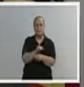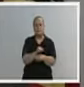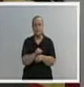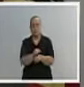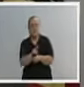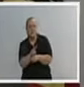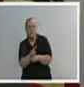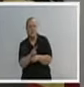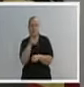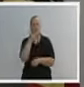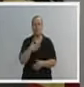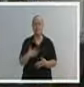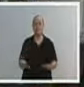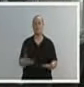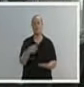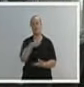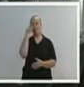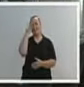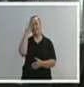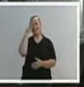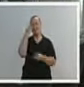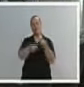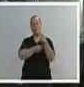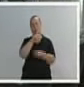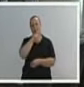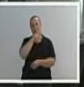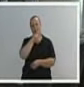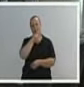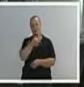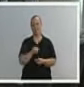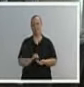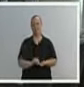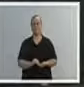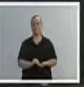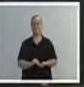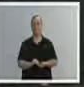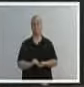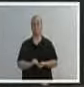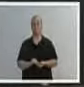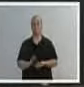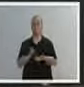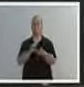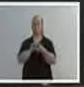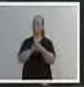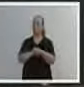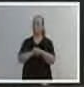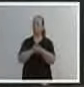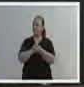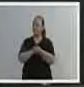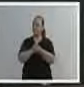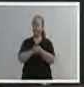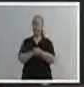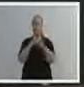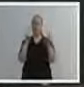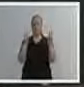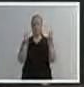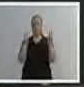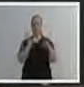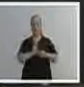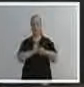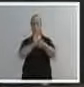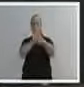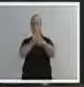tantas crianças, pode muito bem, com muita propriedade, também falar sobre esse assunto. Em primeiro lugar, quero parabenizá-lo por trazer este assunto